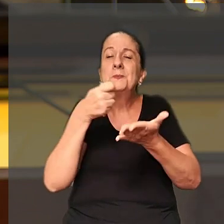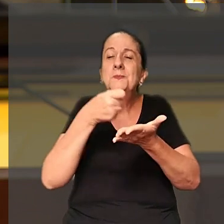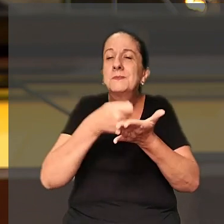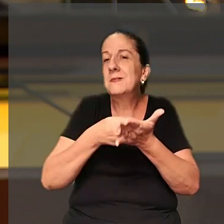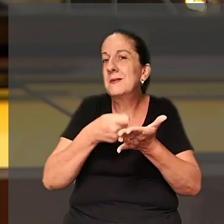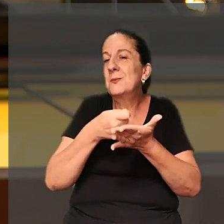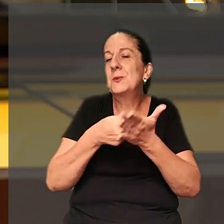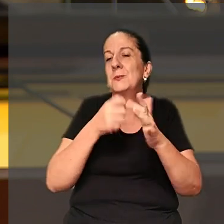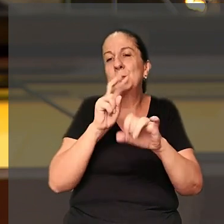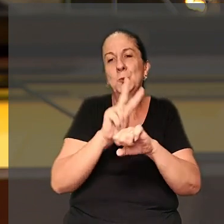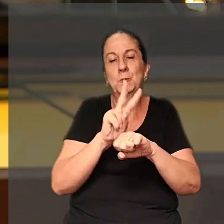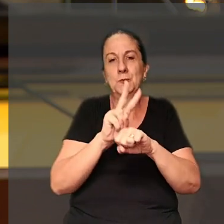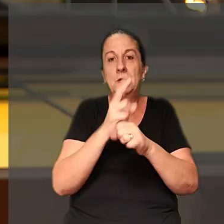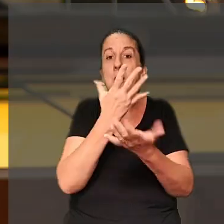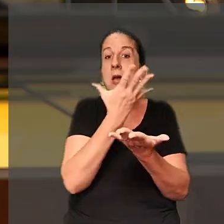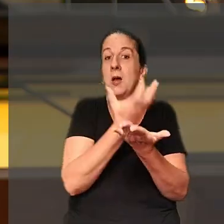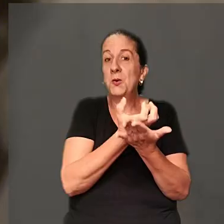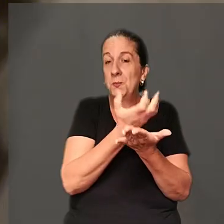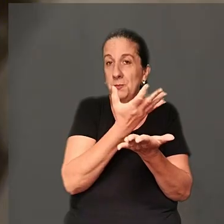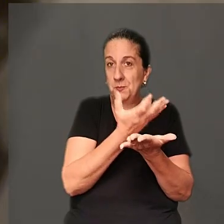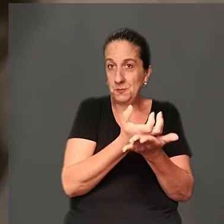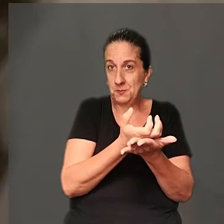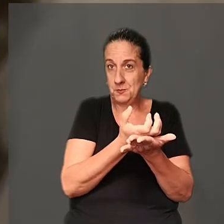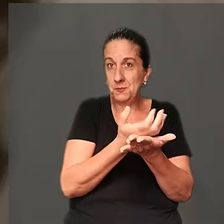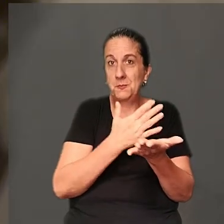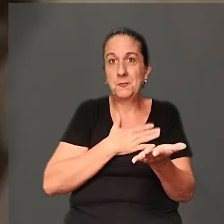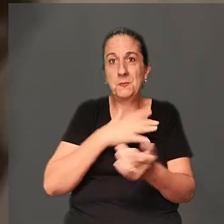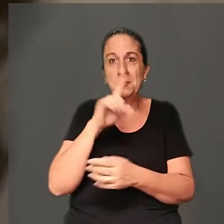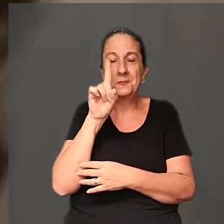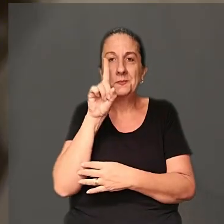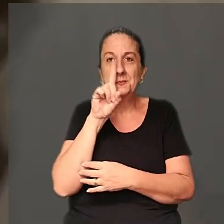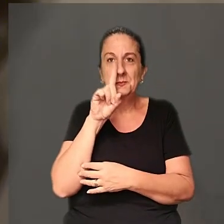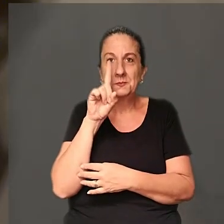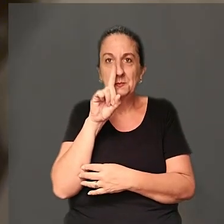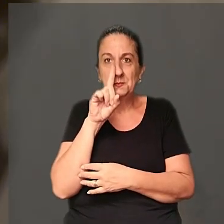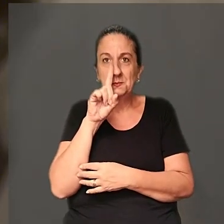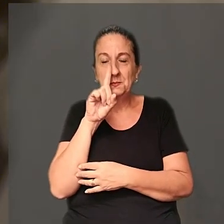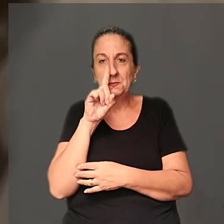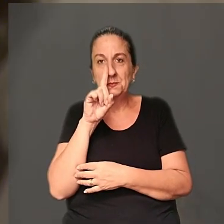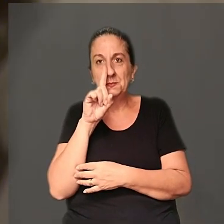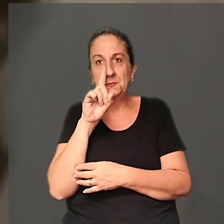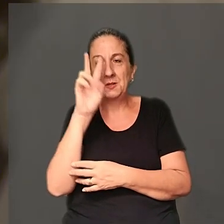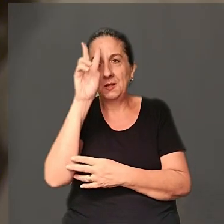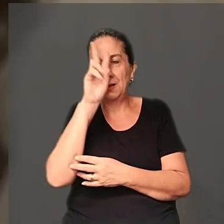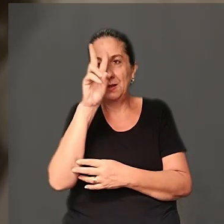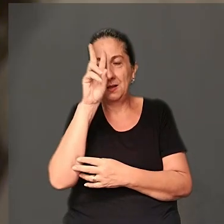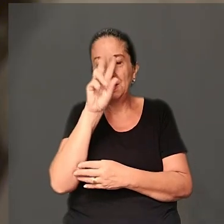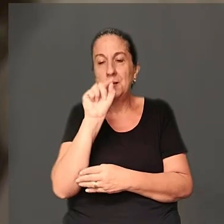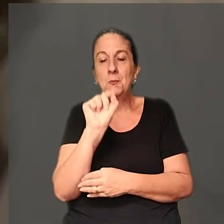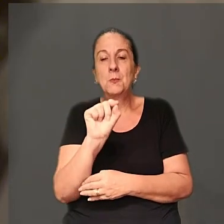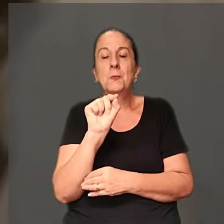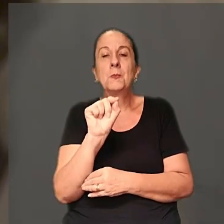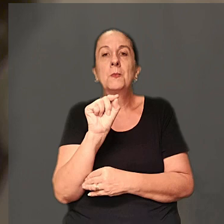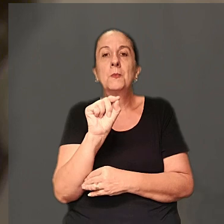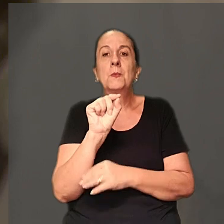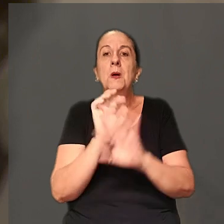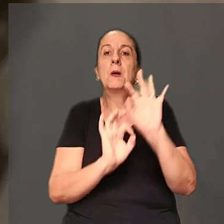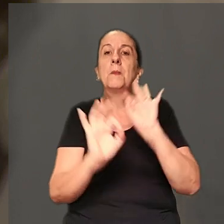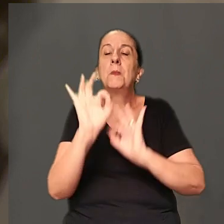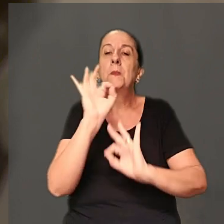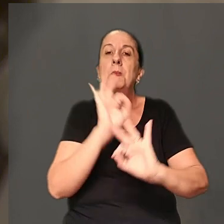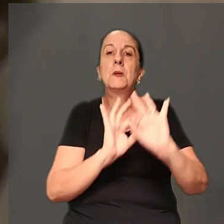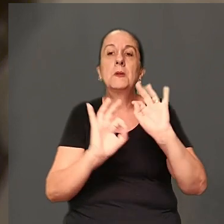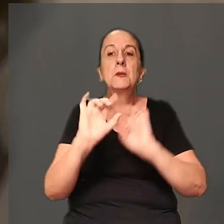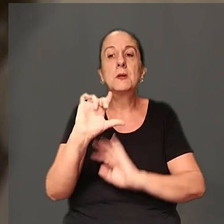muita dedicação, com muito cuidado. Alfabetizados, a minha mãe, me recordo que